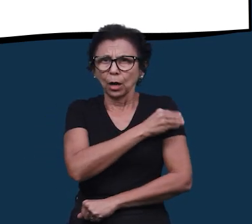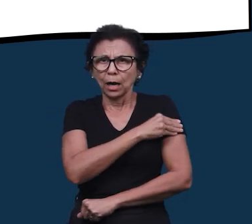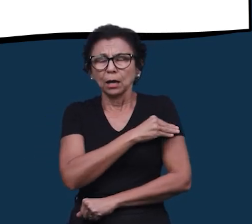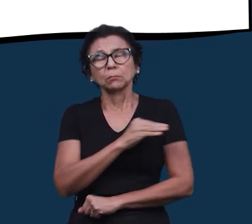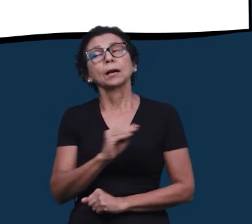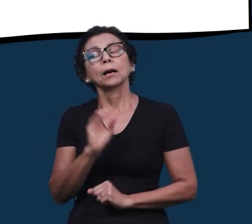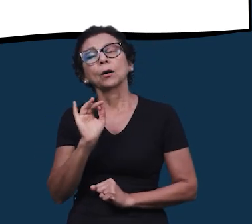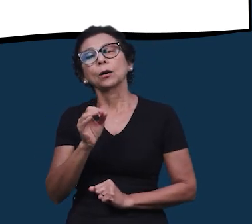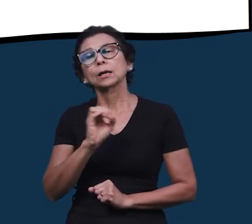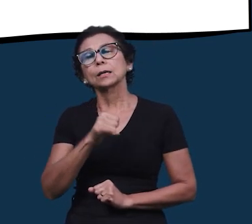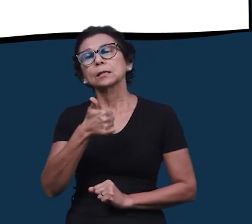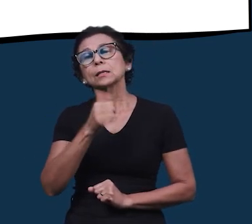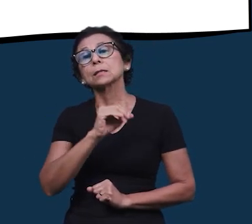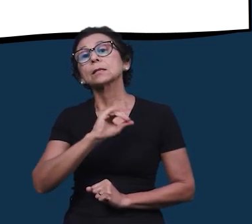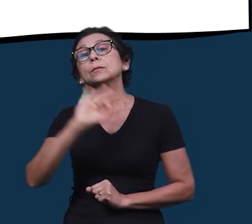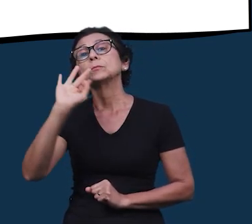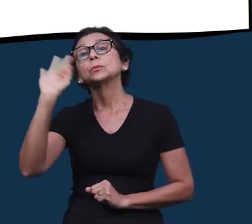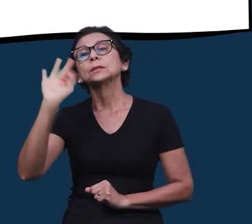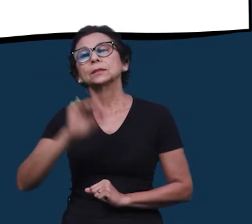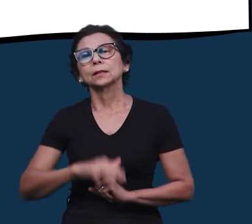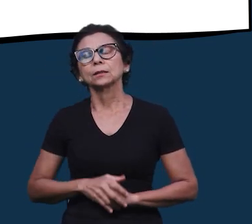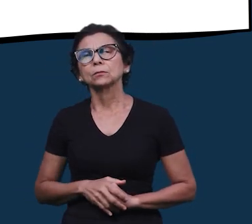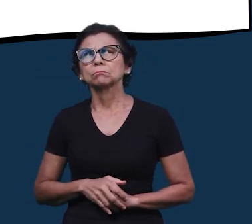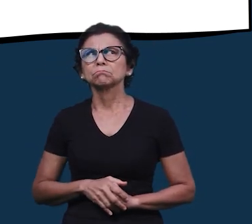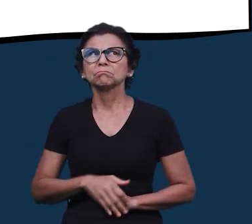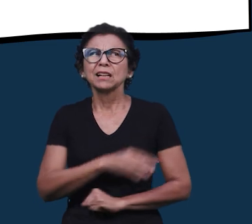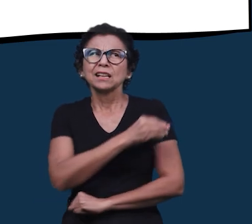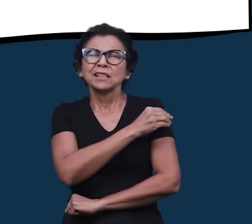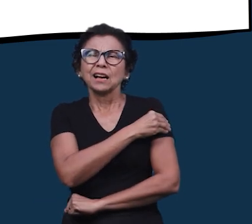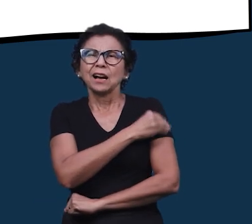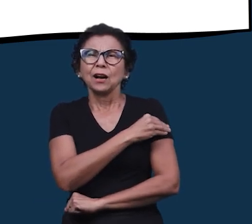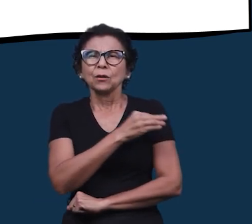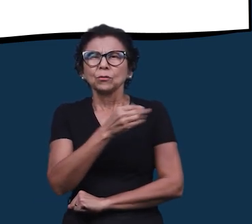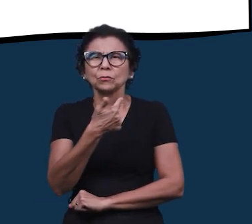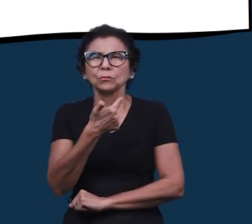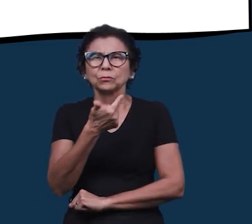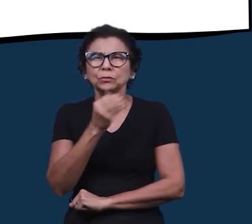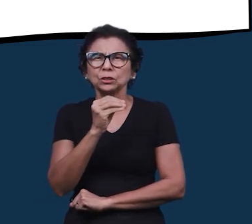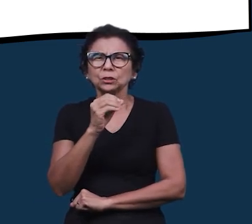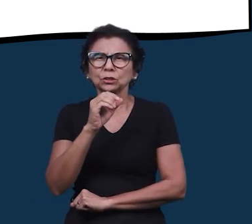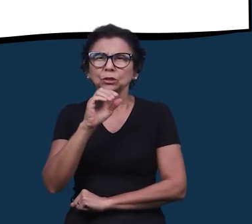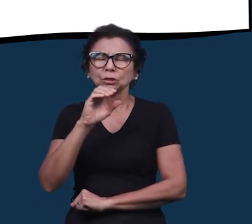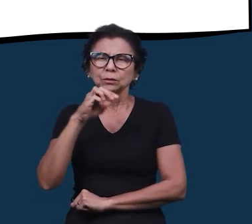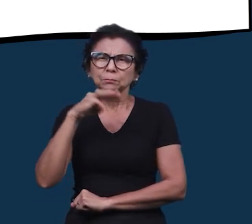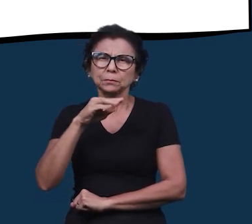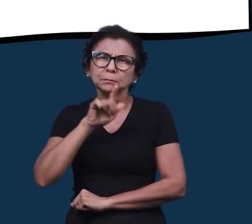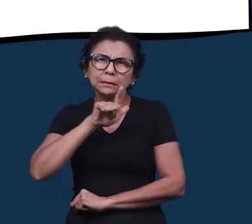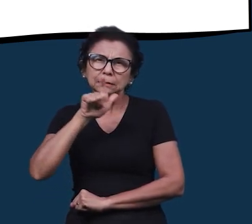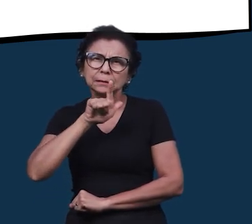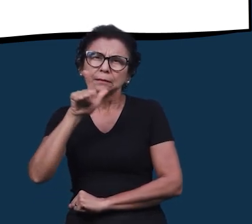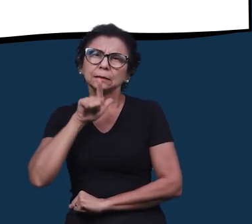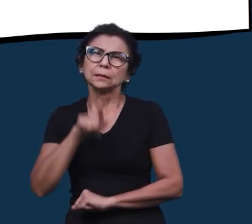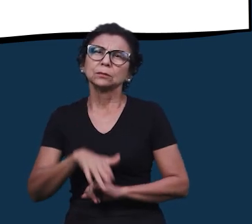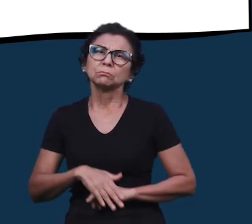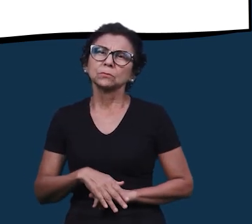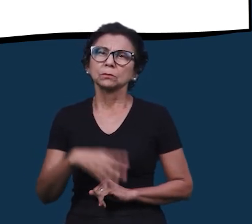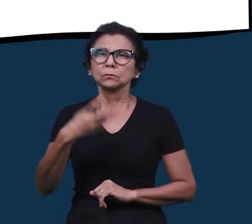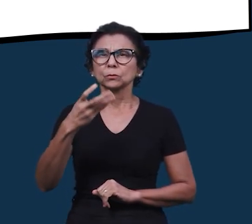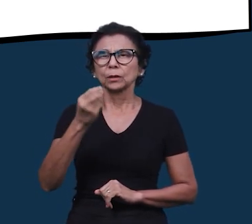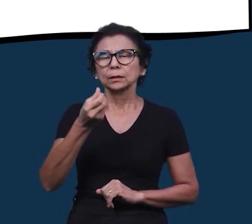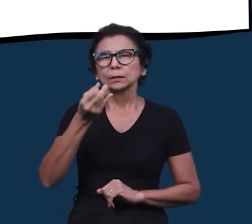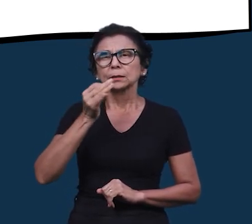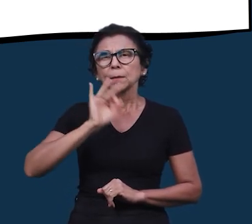100%. Mas só que a quantidade de álcool que eu tenho é 20 mililitros. Isso vai corresponder a um percentual de